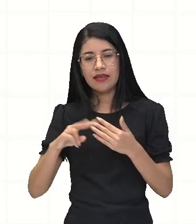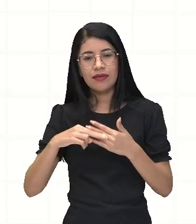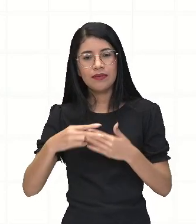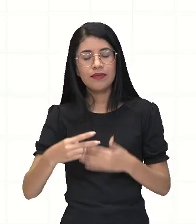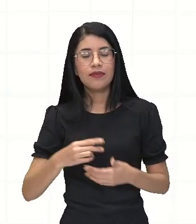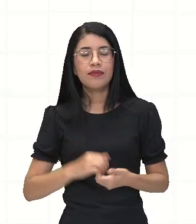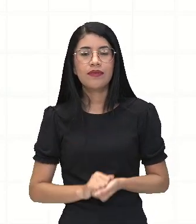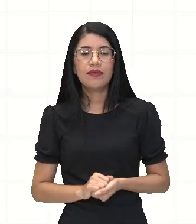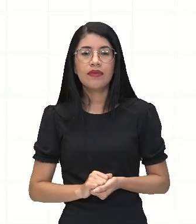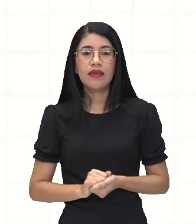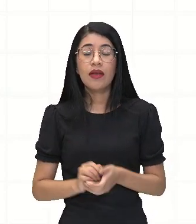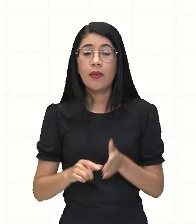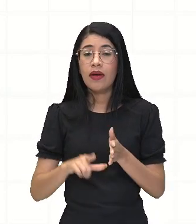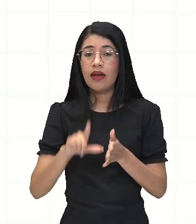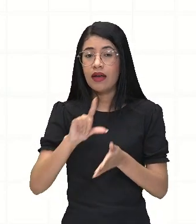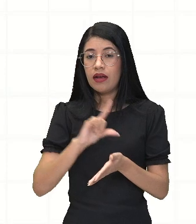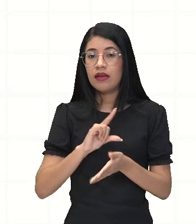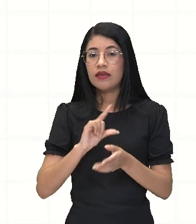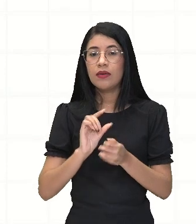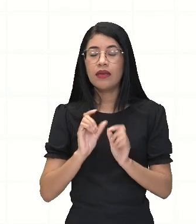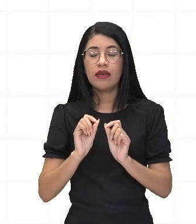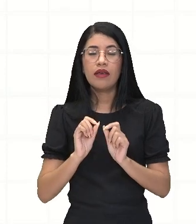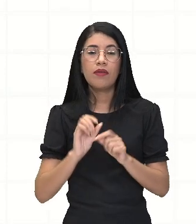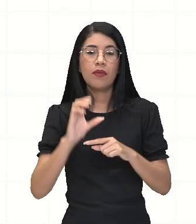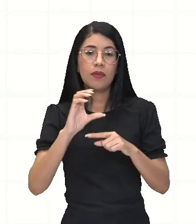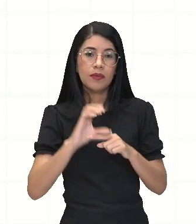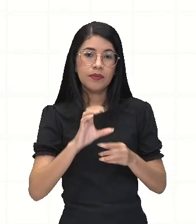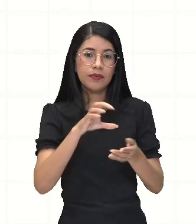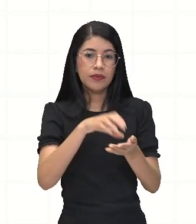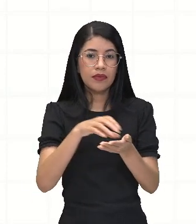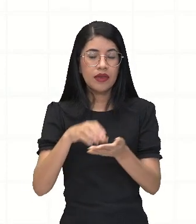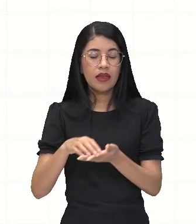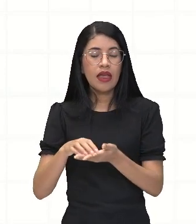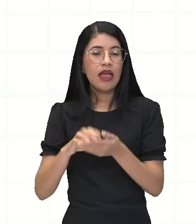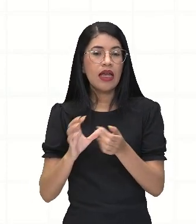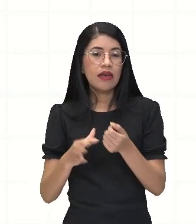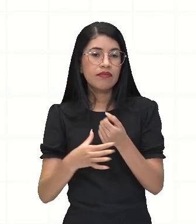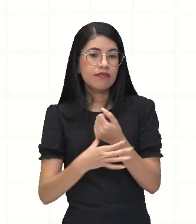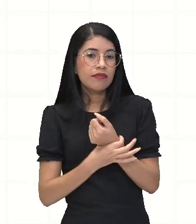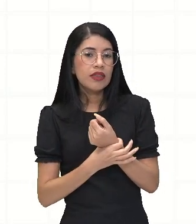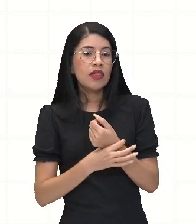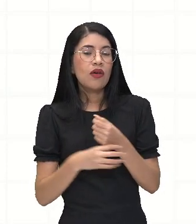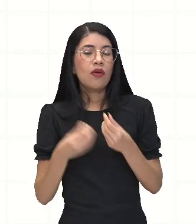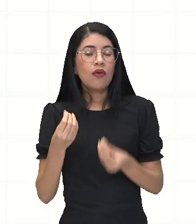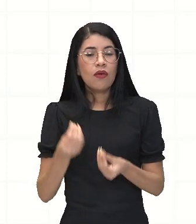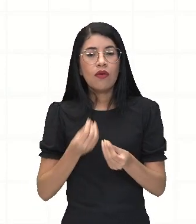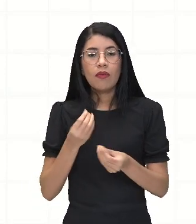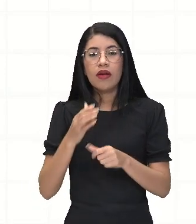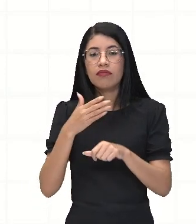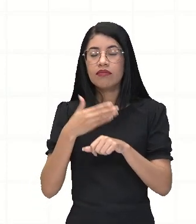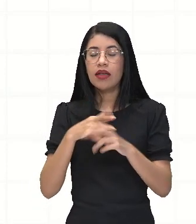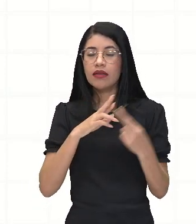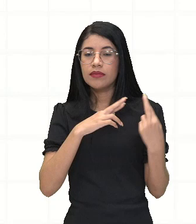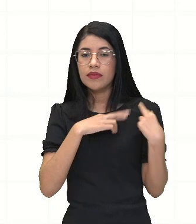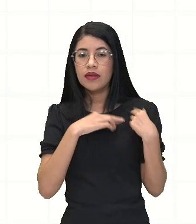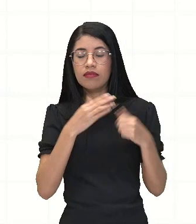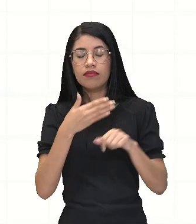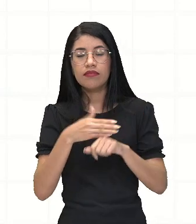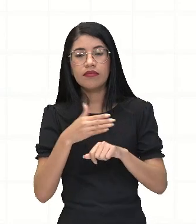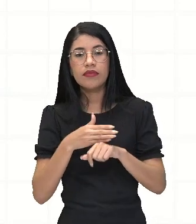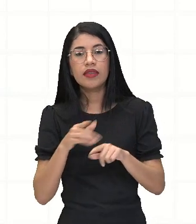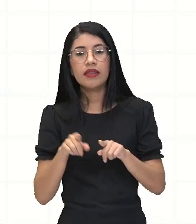era originalmente destinada a garantir a execução das responsabilidades atribuídas pela coroa às aldeias indígenas.